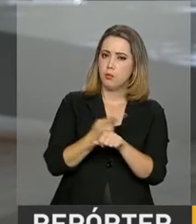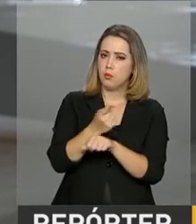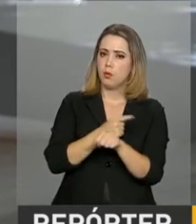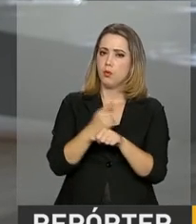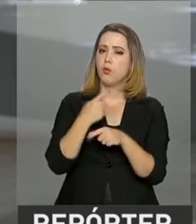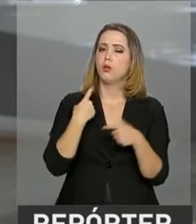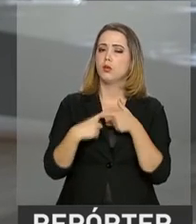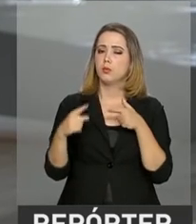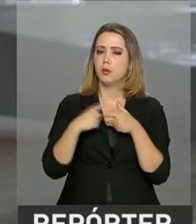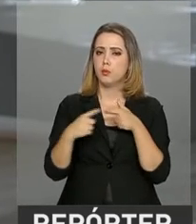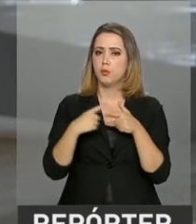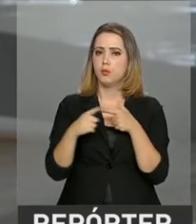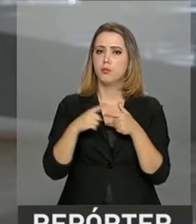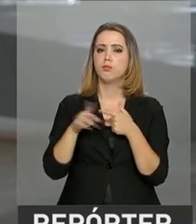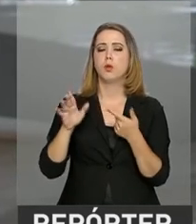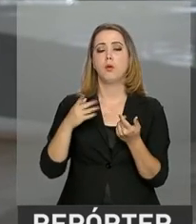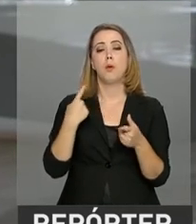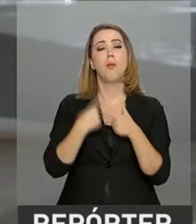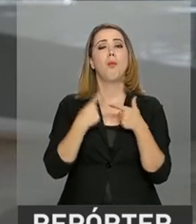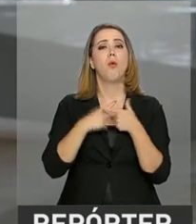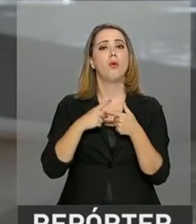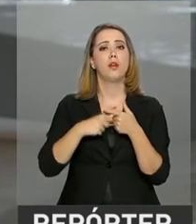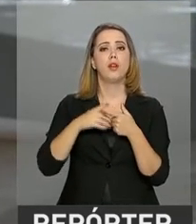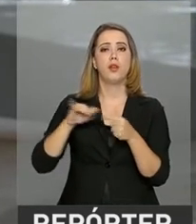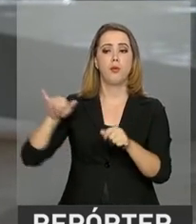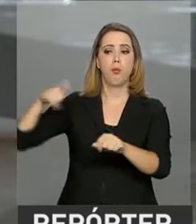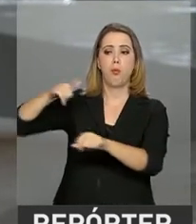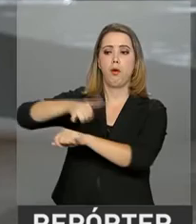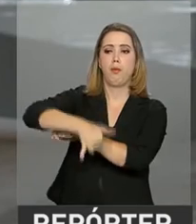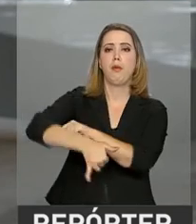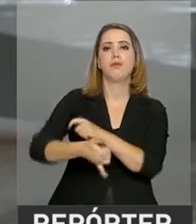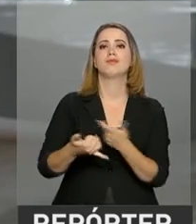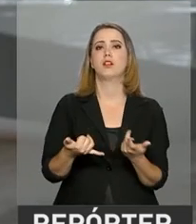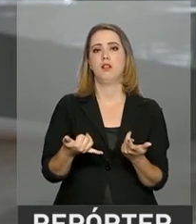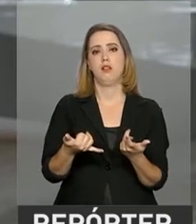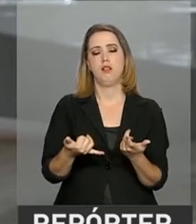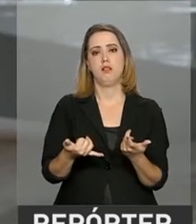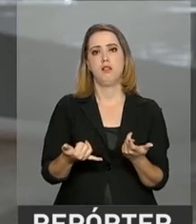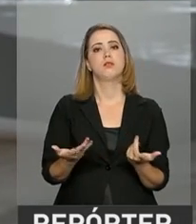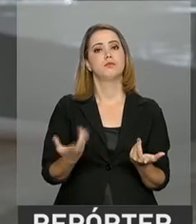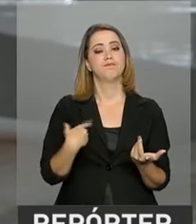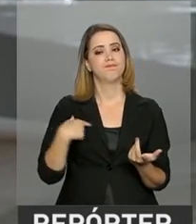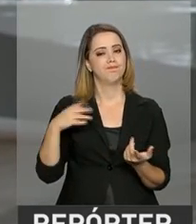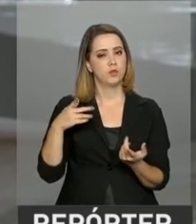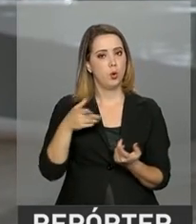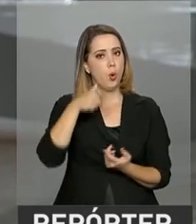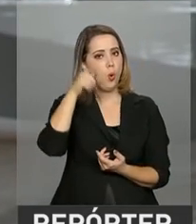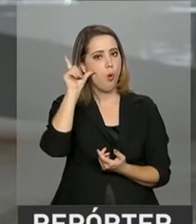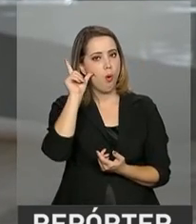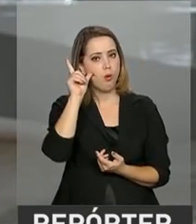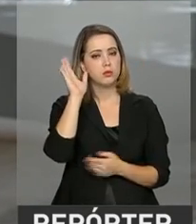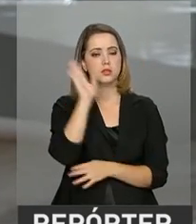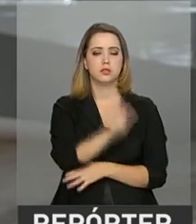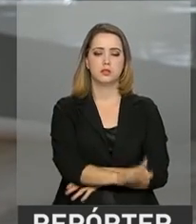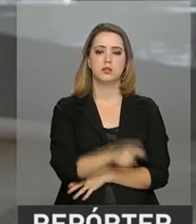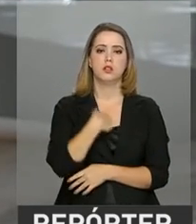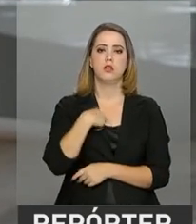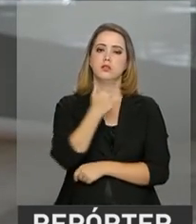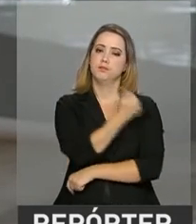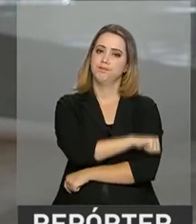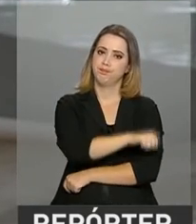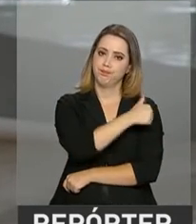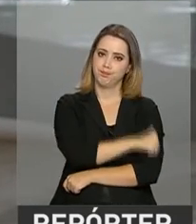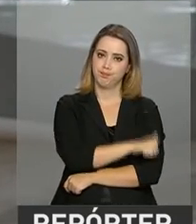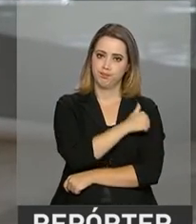do supremo tribunal federal teori zavascki e outros quatro passageiros o avião caiu na tarde de ontem no litoral do rio de